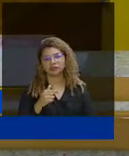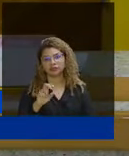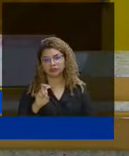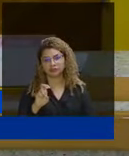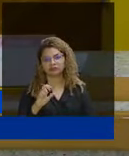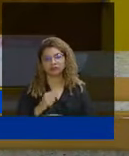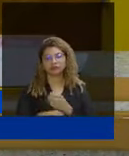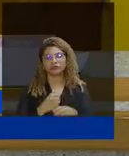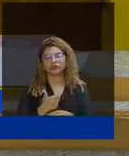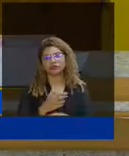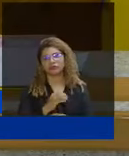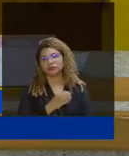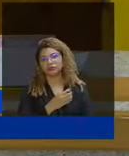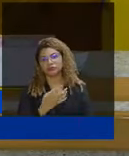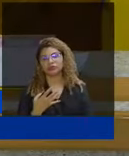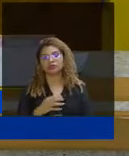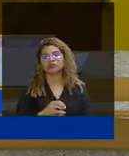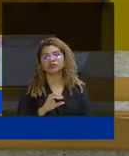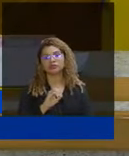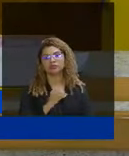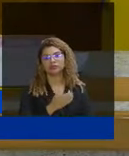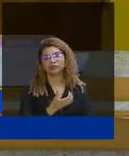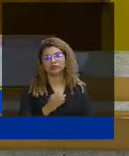0600-075-2024 e também